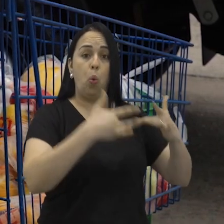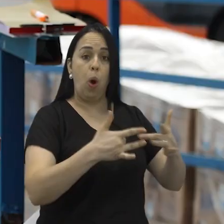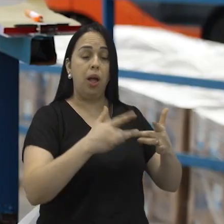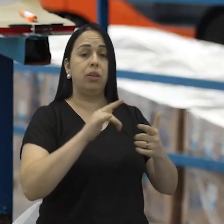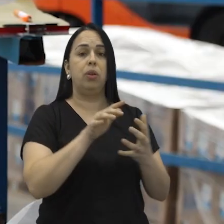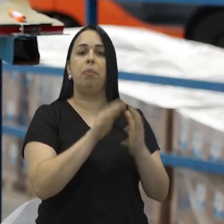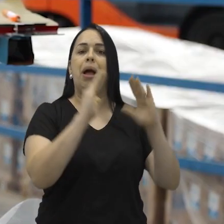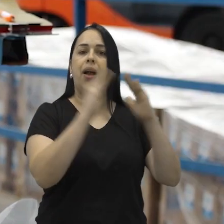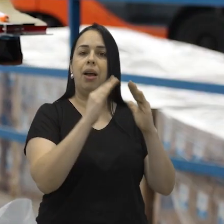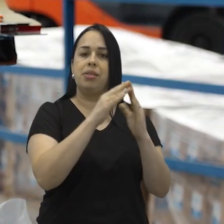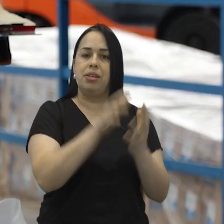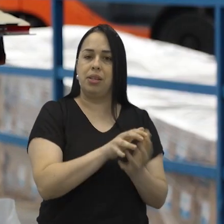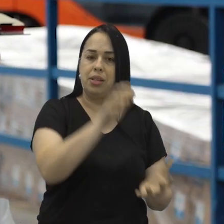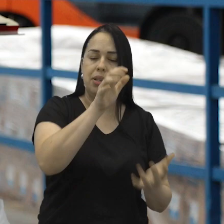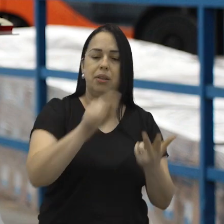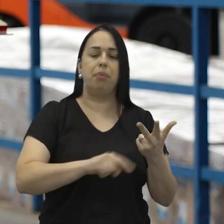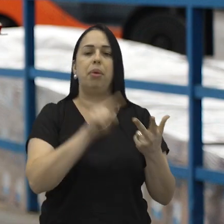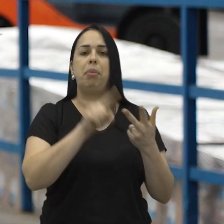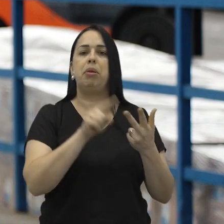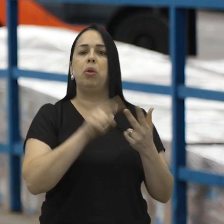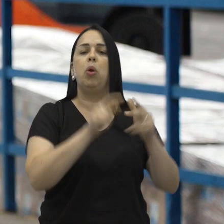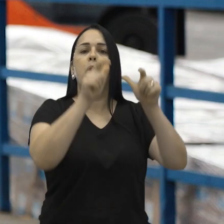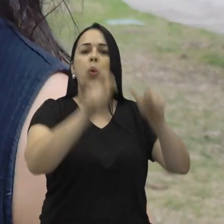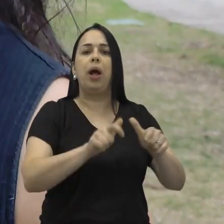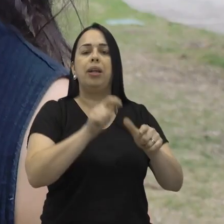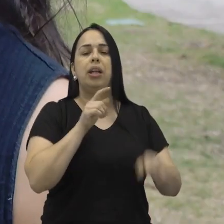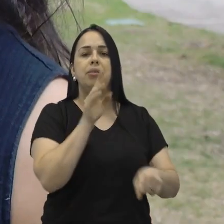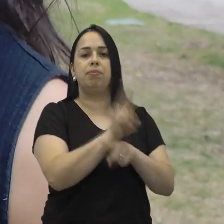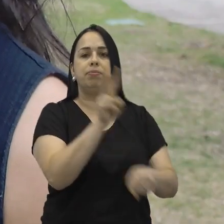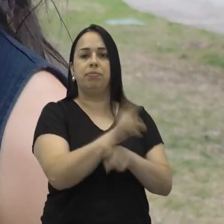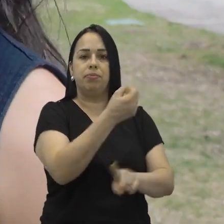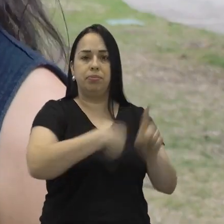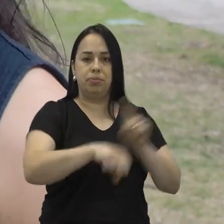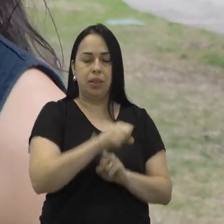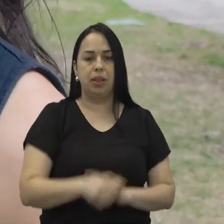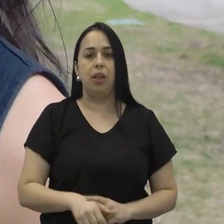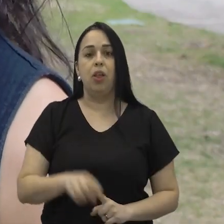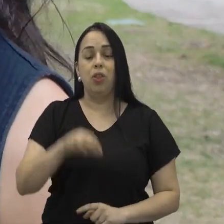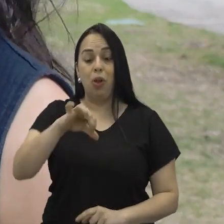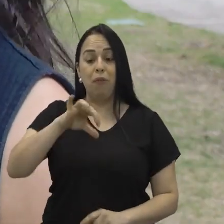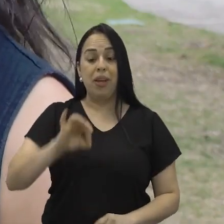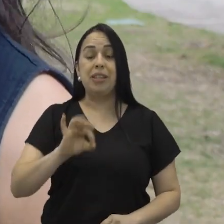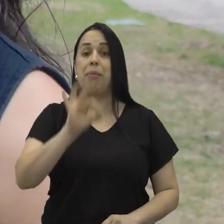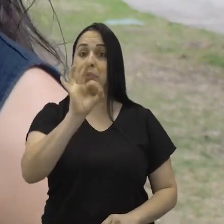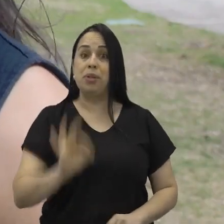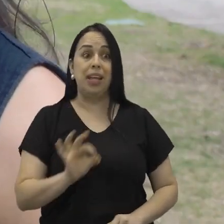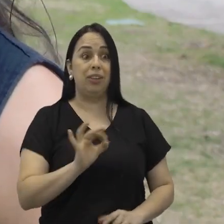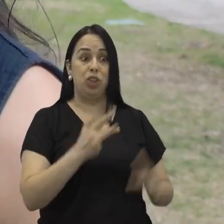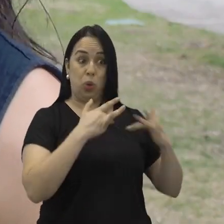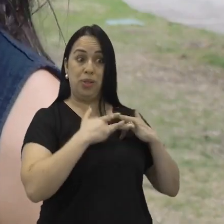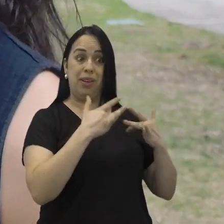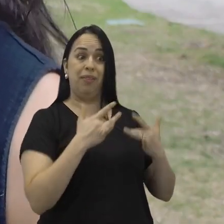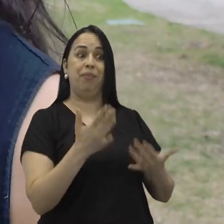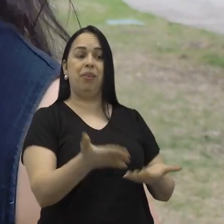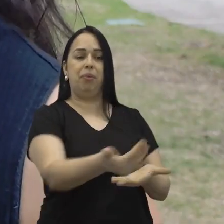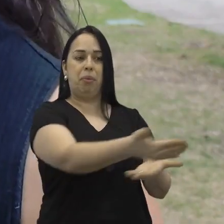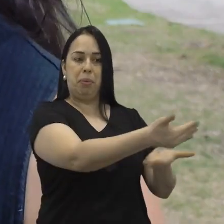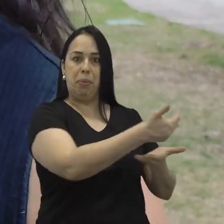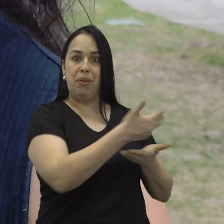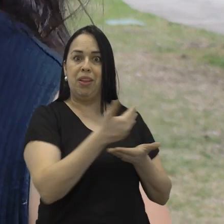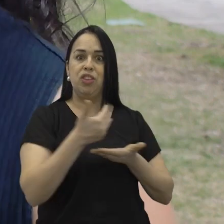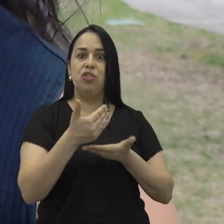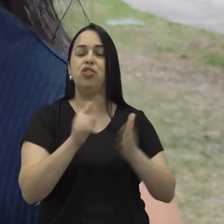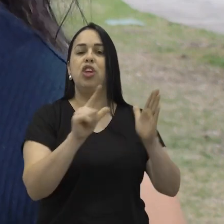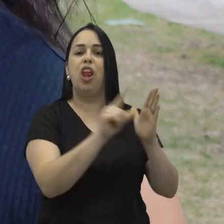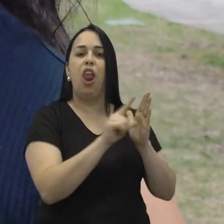creches, asilos e centros de assistência social. 90% é hortifruti, frutas, verduras e legumes, né? Então alimentos in